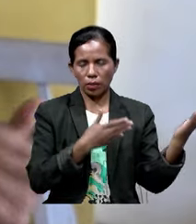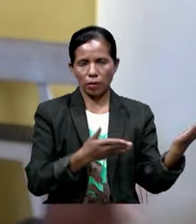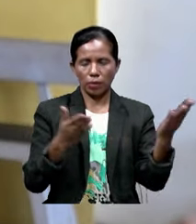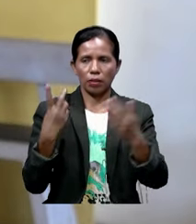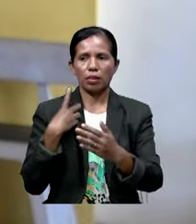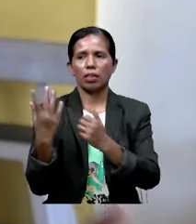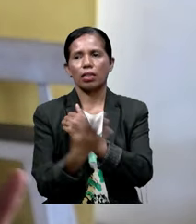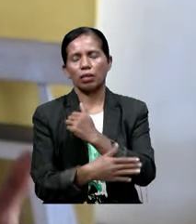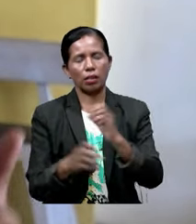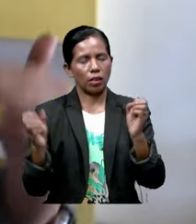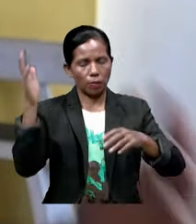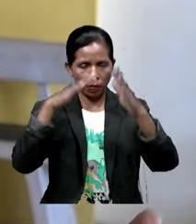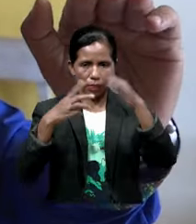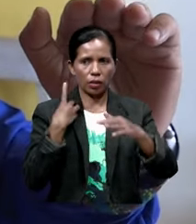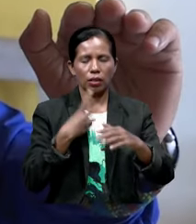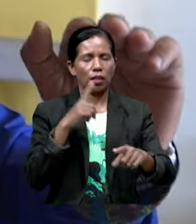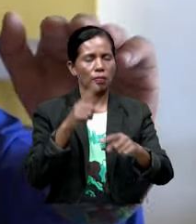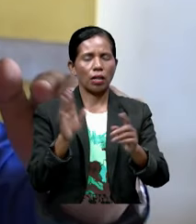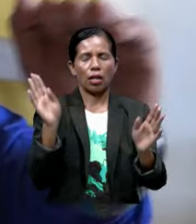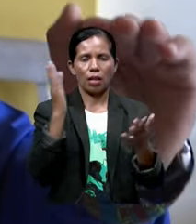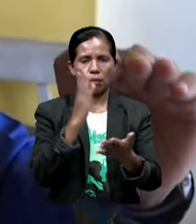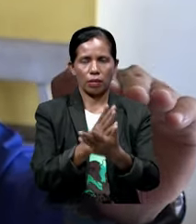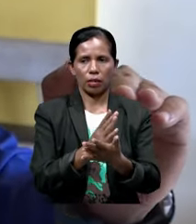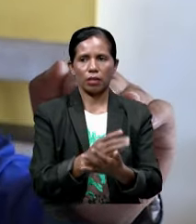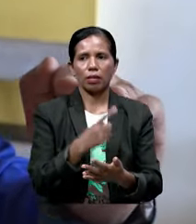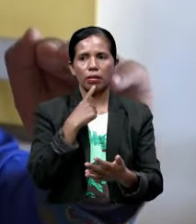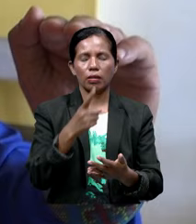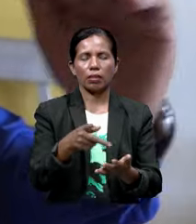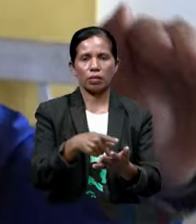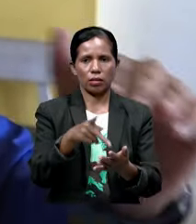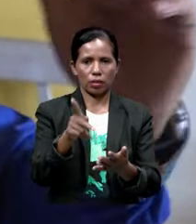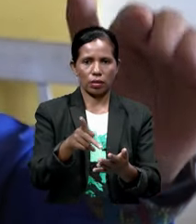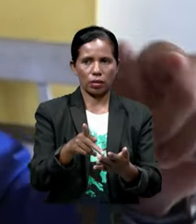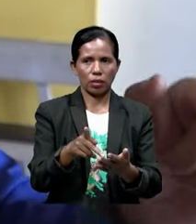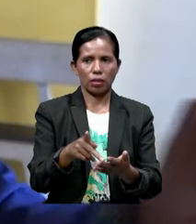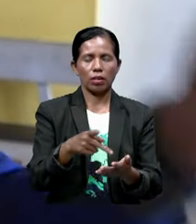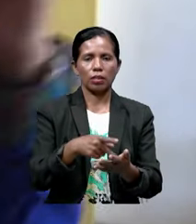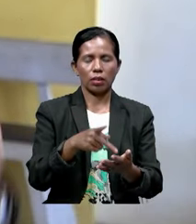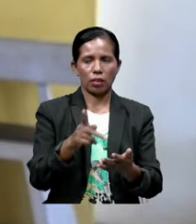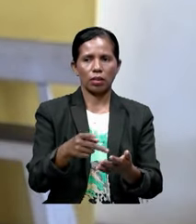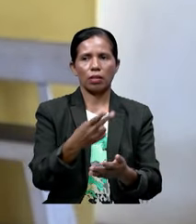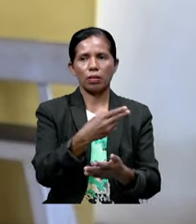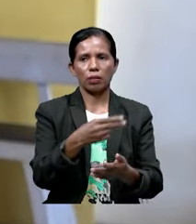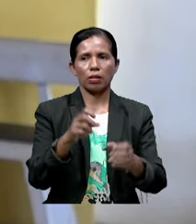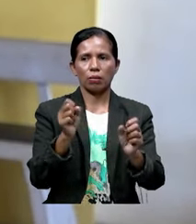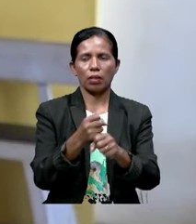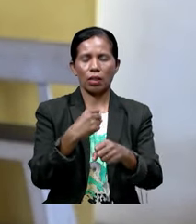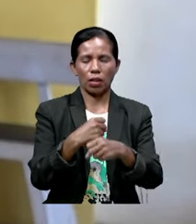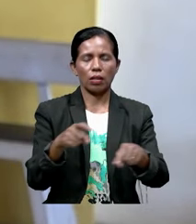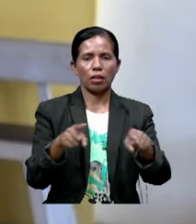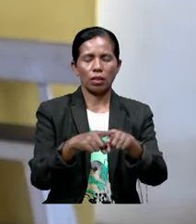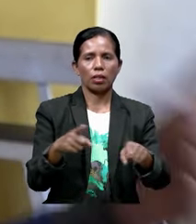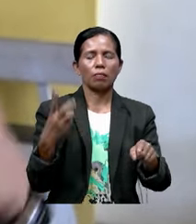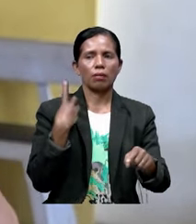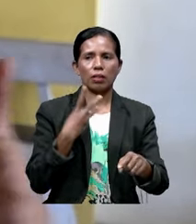nharain, sem problema alguma, e tela bela limite. E sira ita bolo de tarif, não mas quota, gasena. Indonesia mas bela halo anes ne.